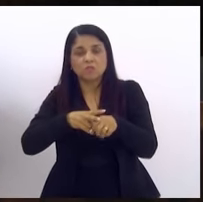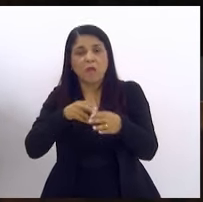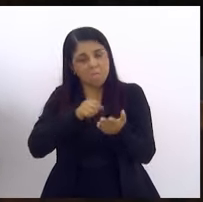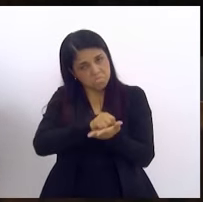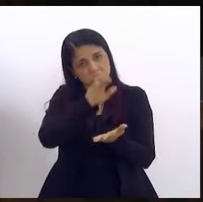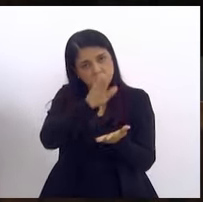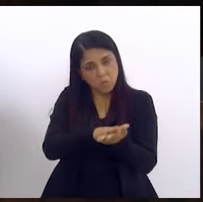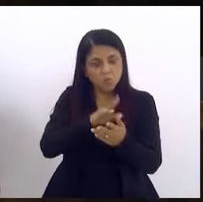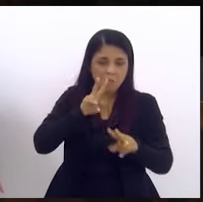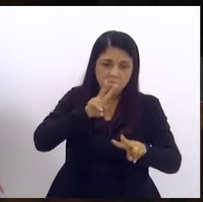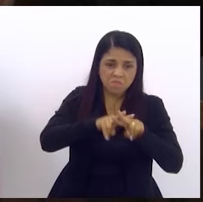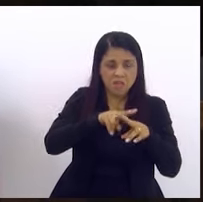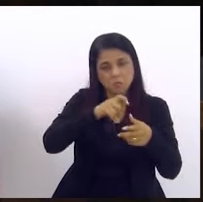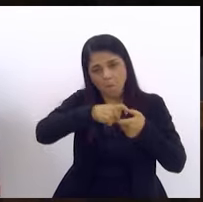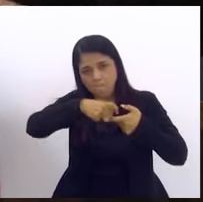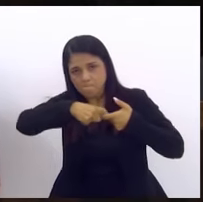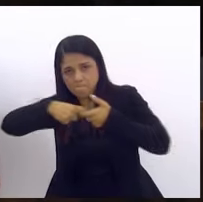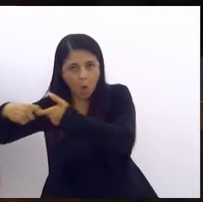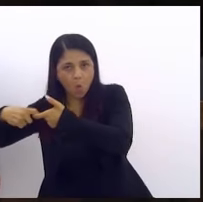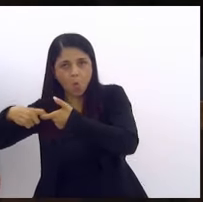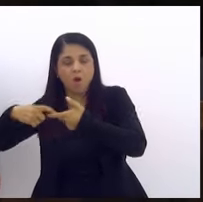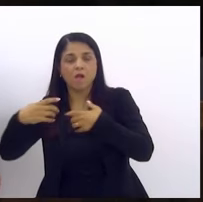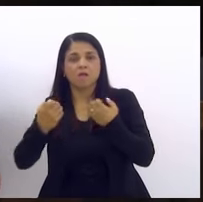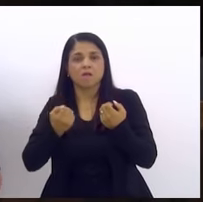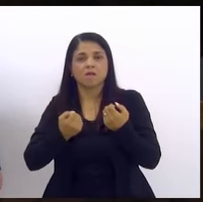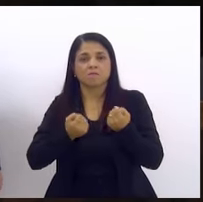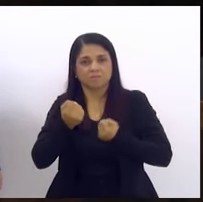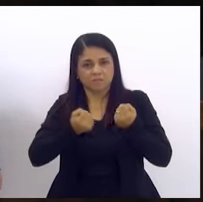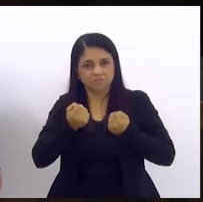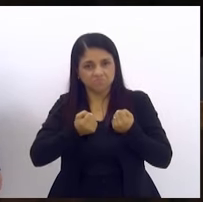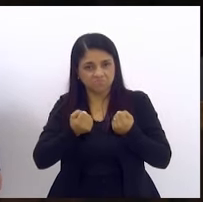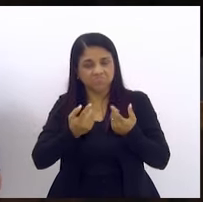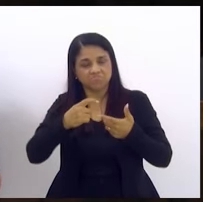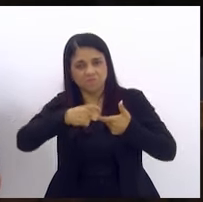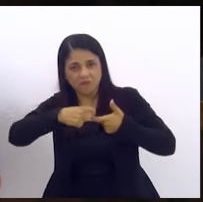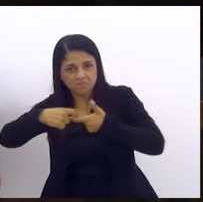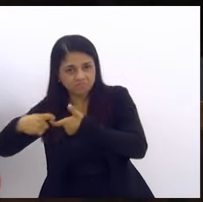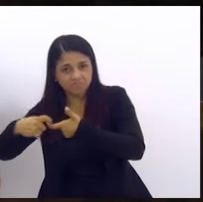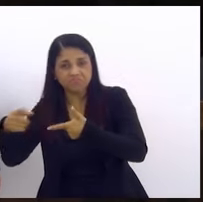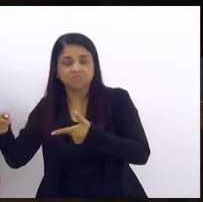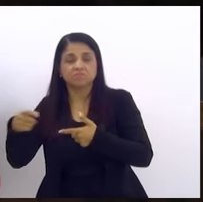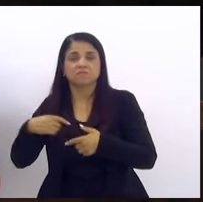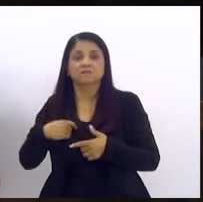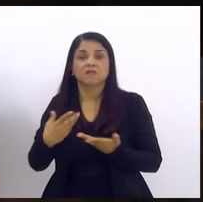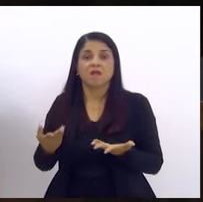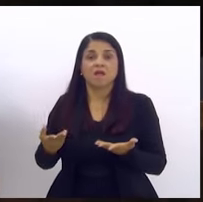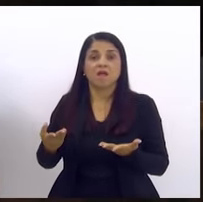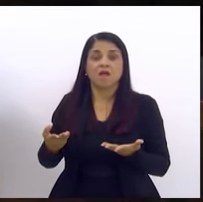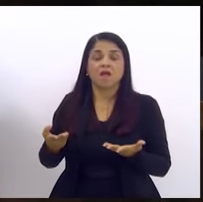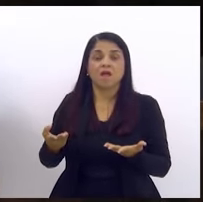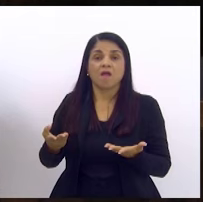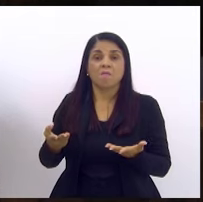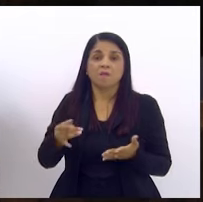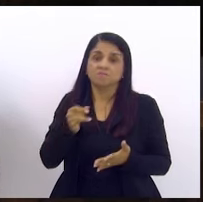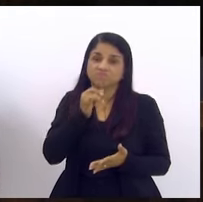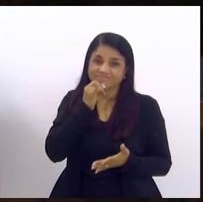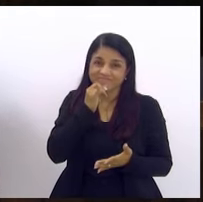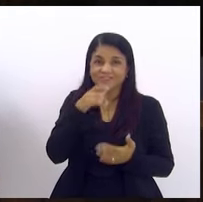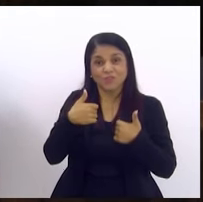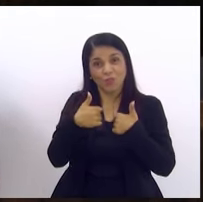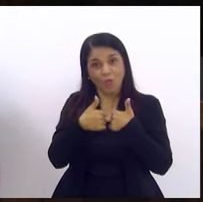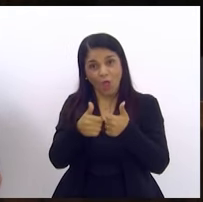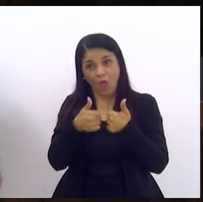vai preso, retido, levado, apreendido, levado para o depósito, mas, infelizmente, quando chega na